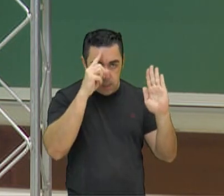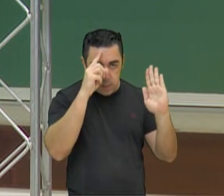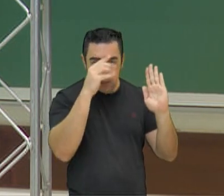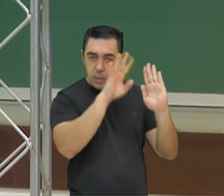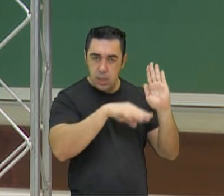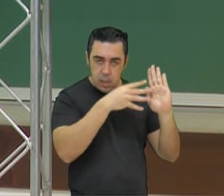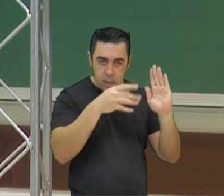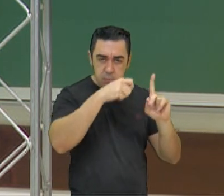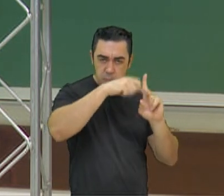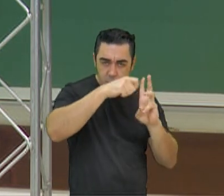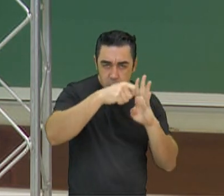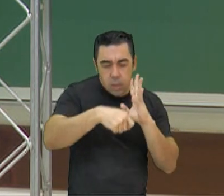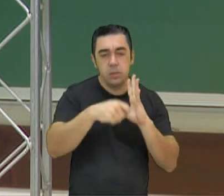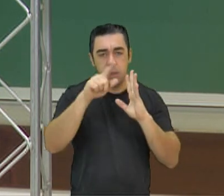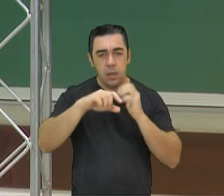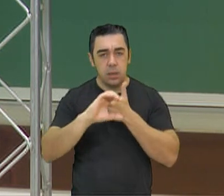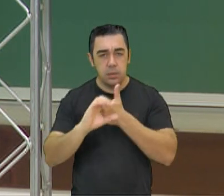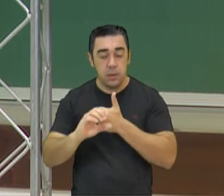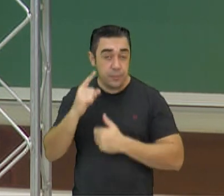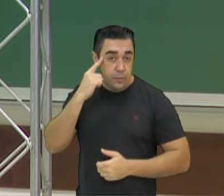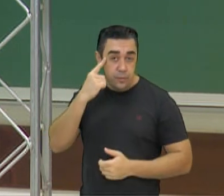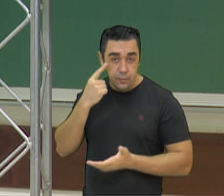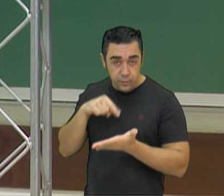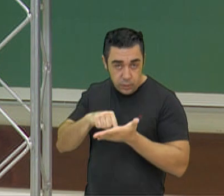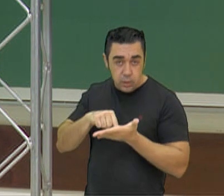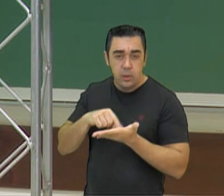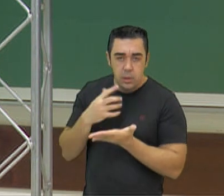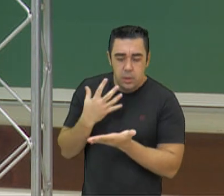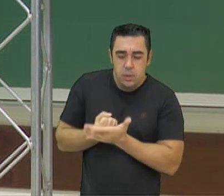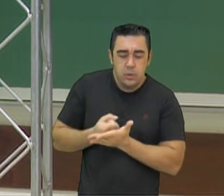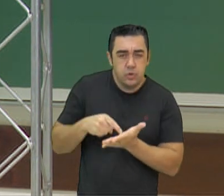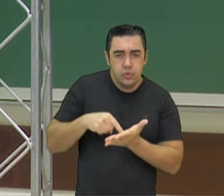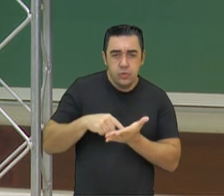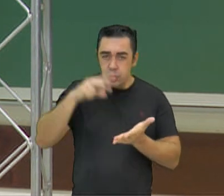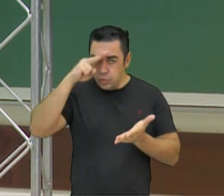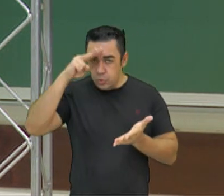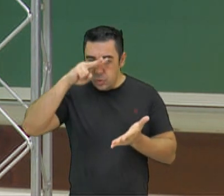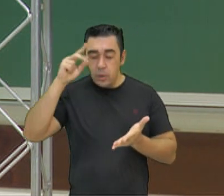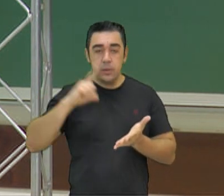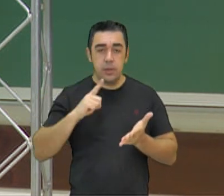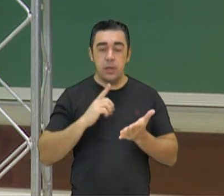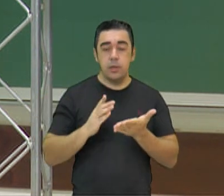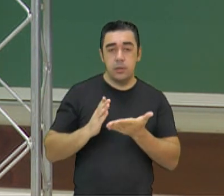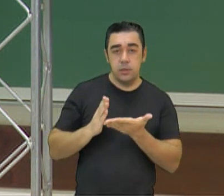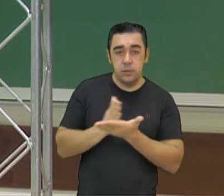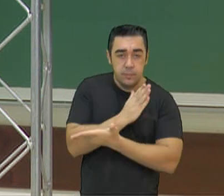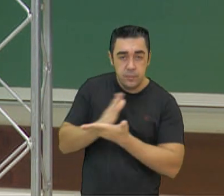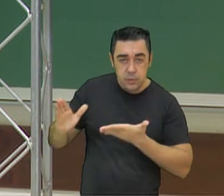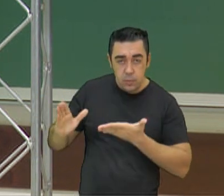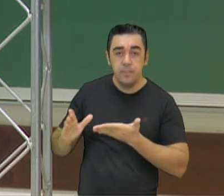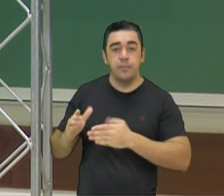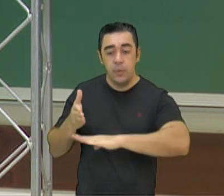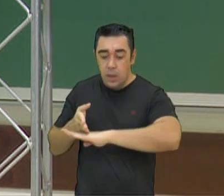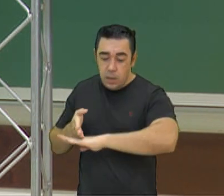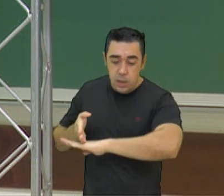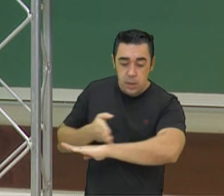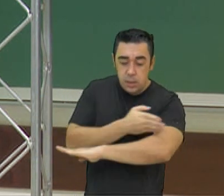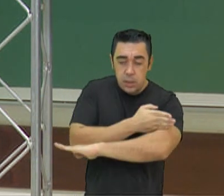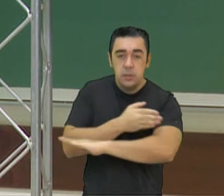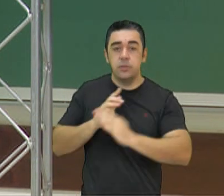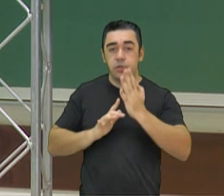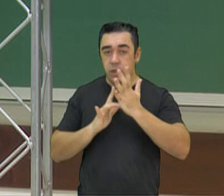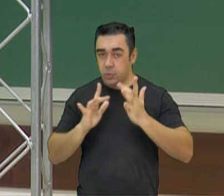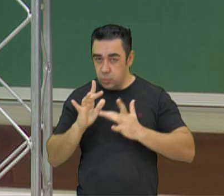a gente pode ver nos livros, os historiadores cristãos, eles dividem o tempo em antes de Cristo e depois